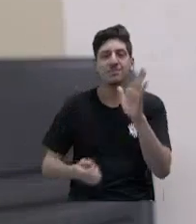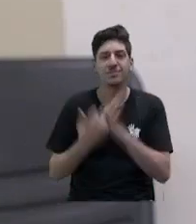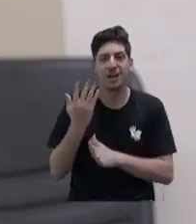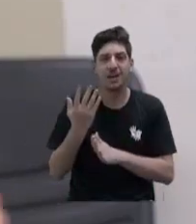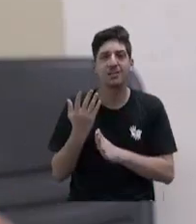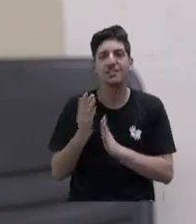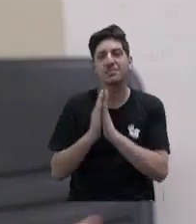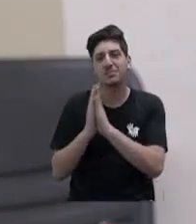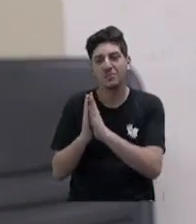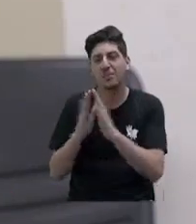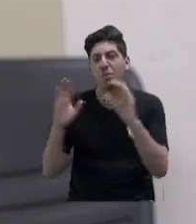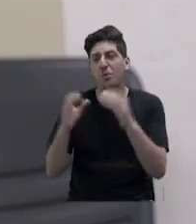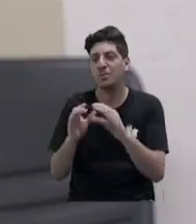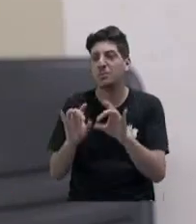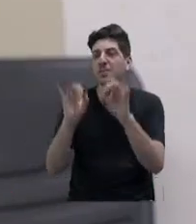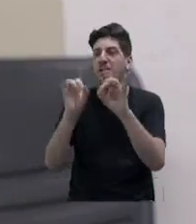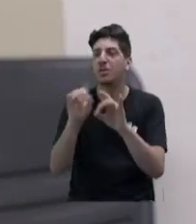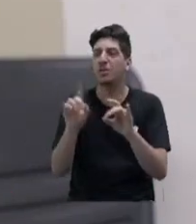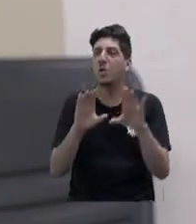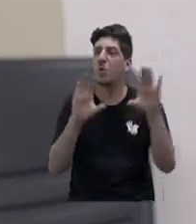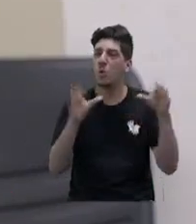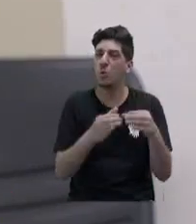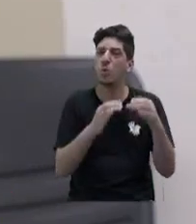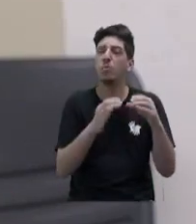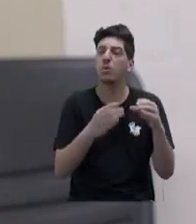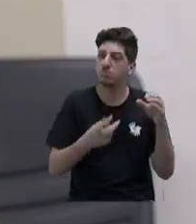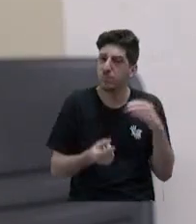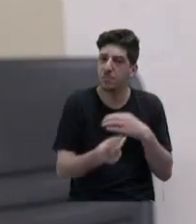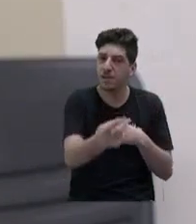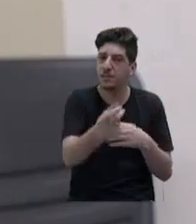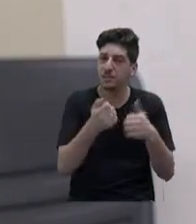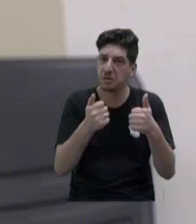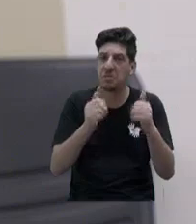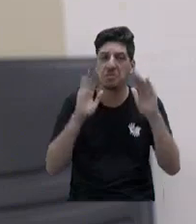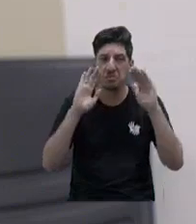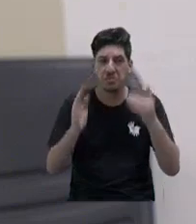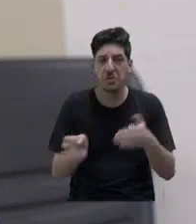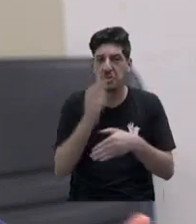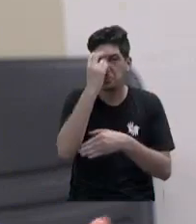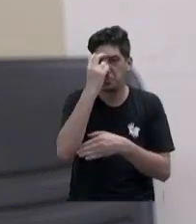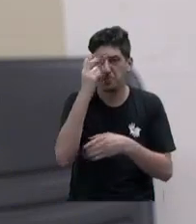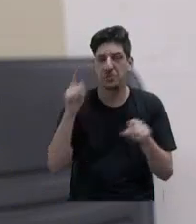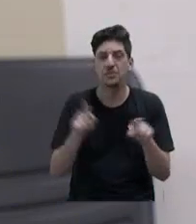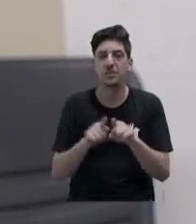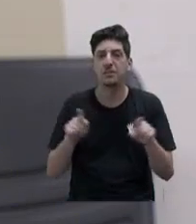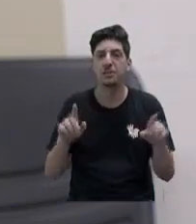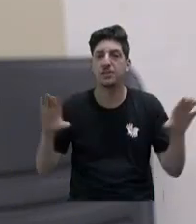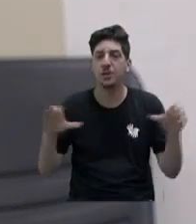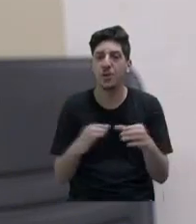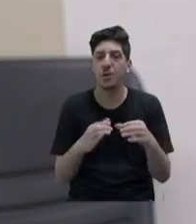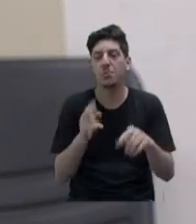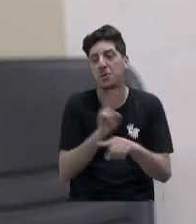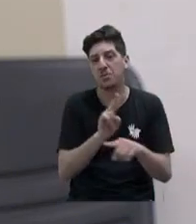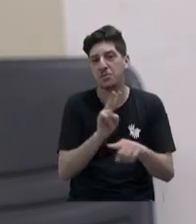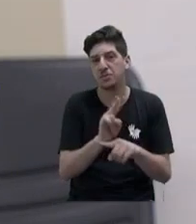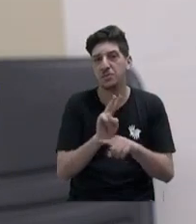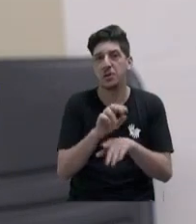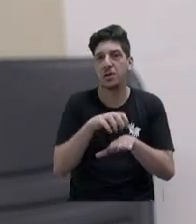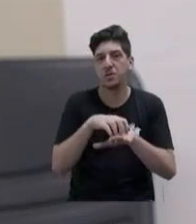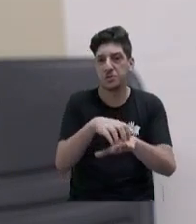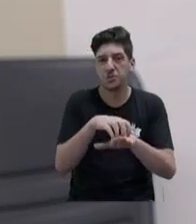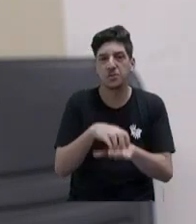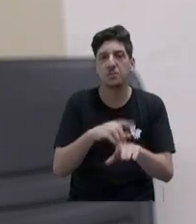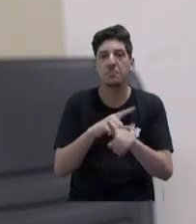torne uma comissão permanente. De cultura, nós temos uma comissão provisória de turismo,